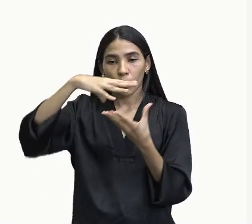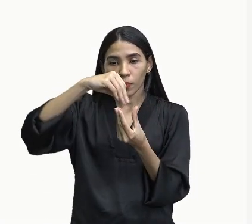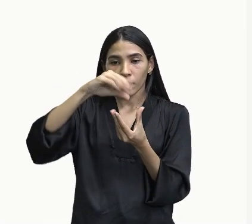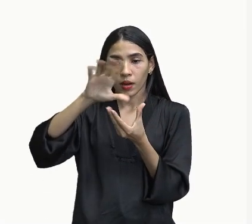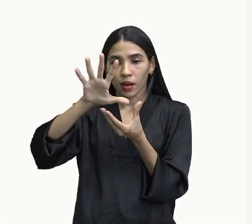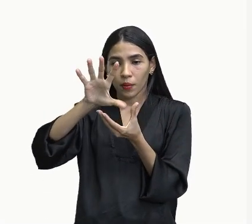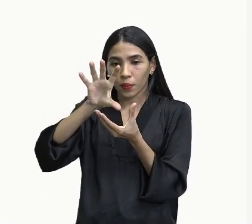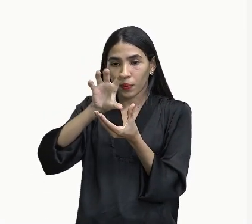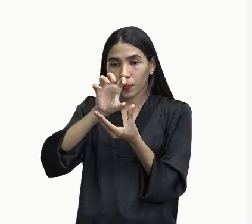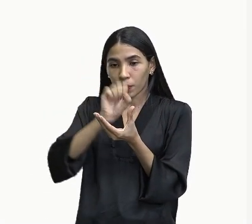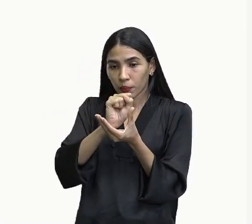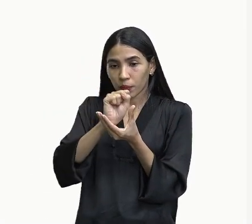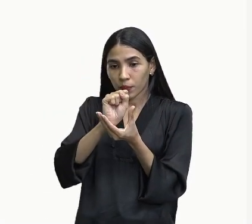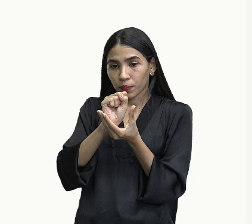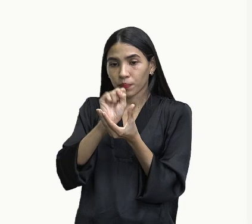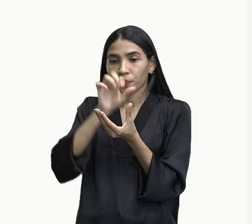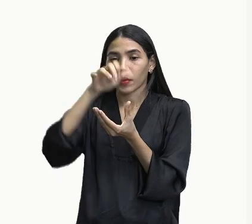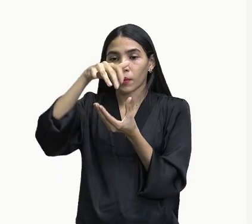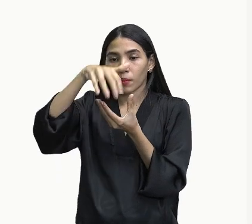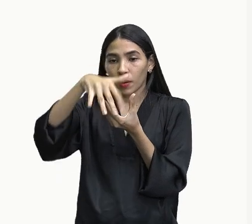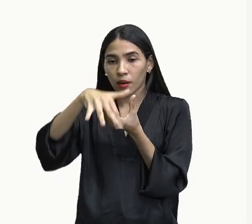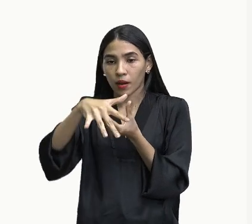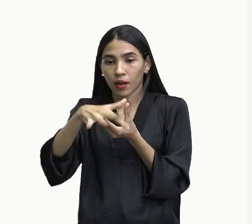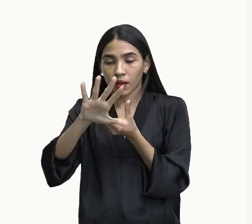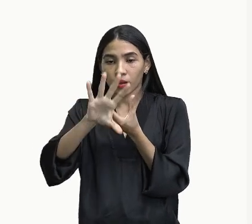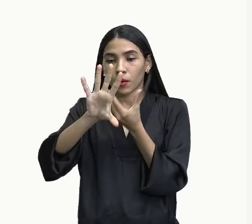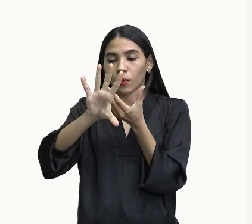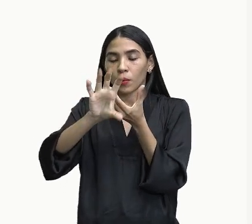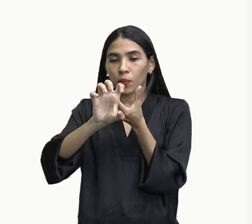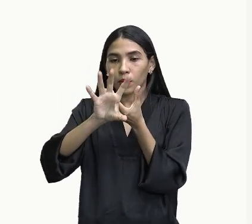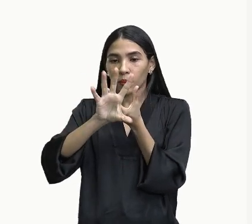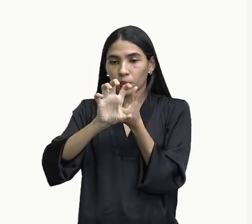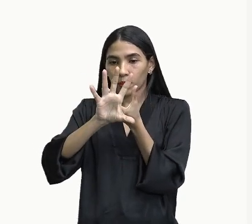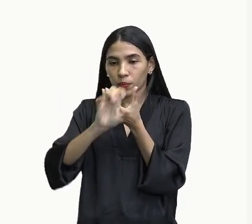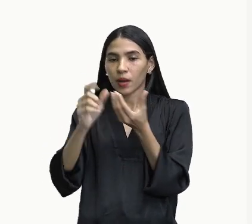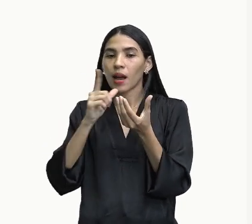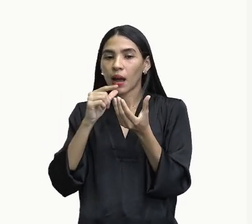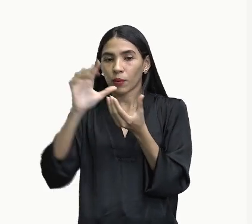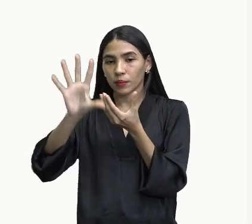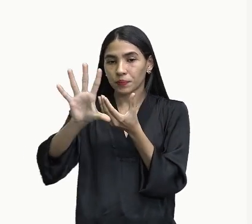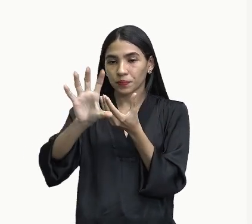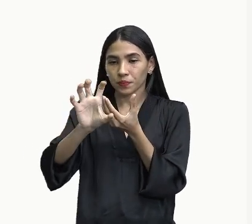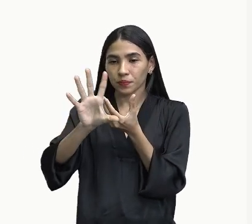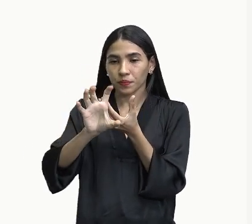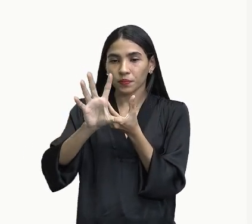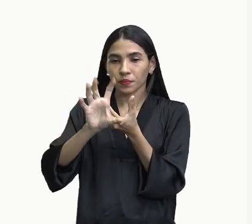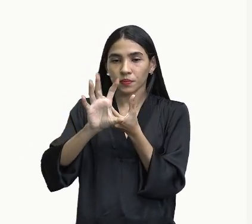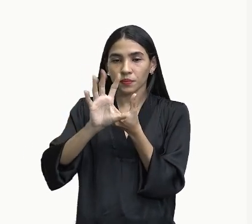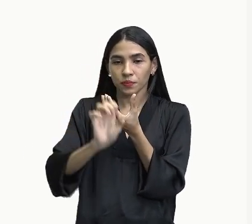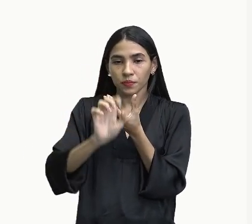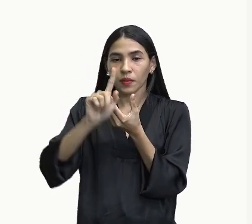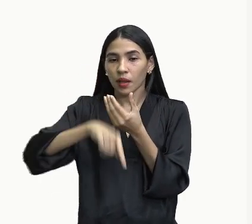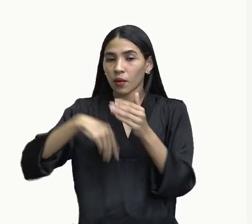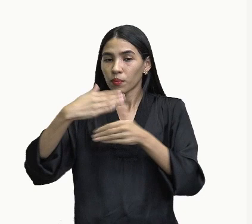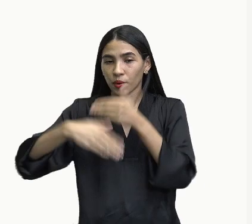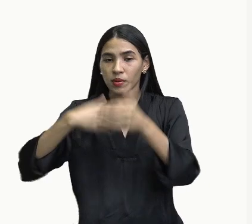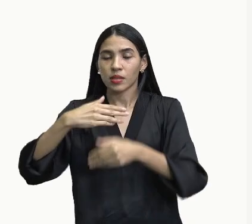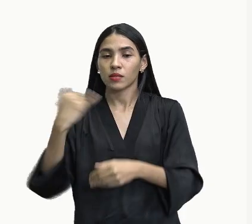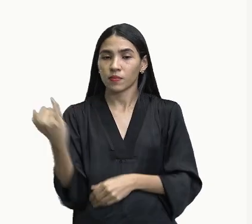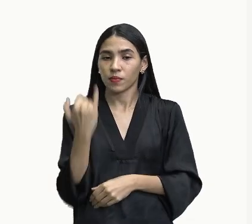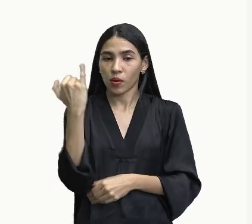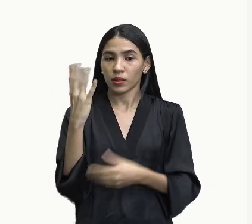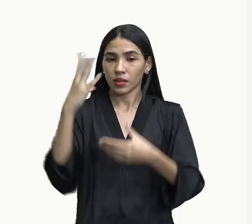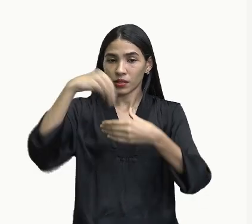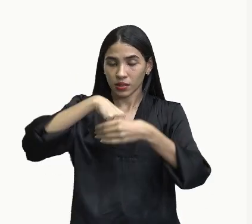pelas extremidades e sai pelo ósculo, filtrando a água do rio, a água do mar. Isso tem um processo importantíssimo dentro